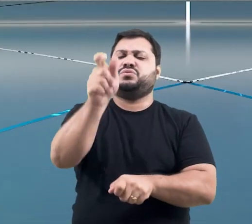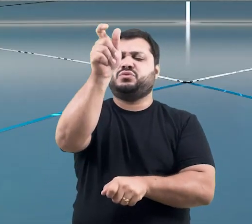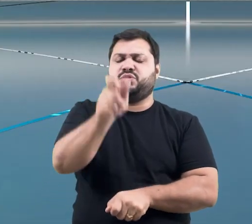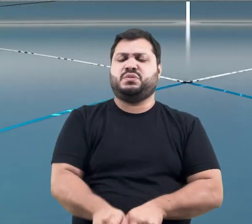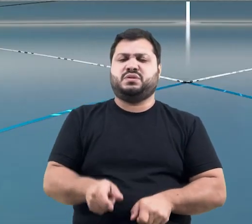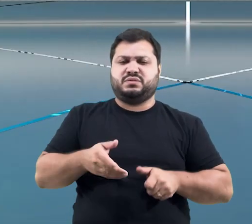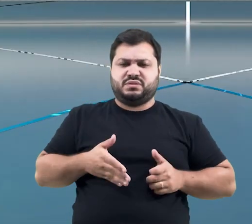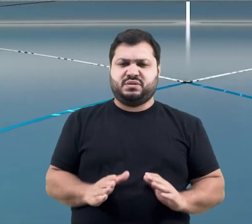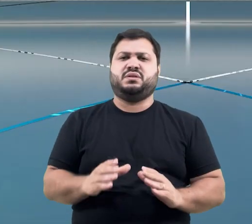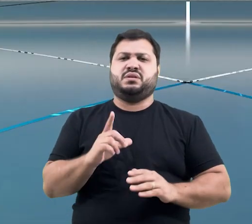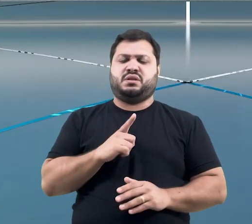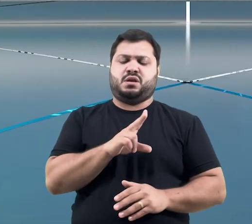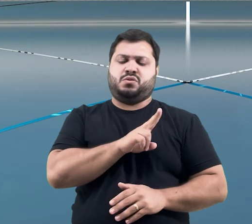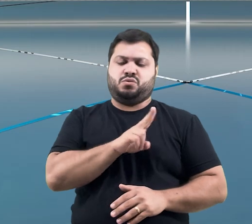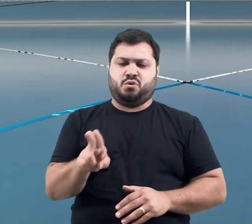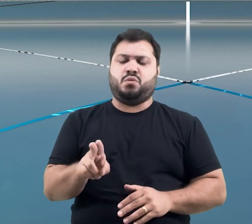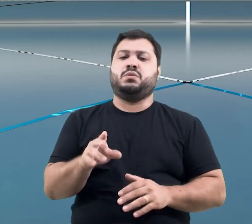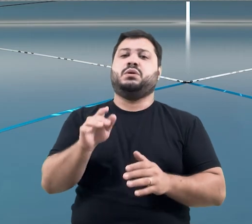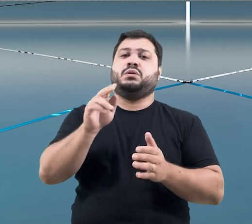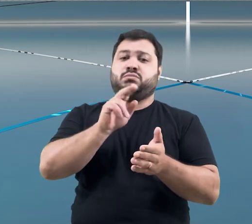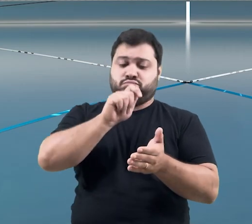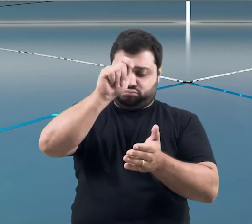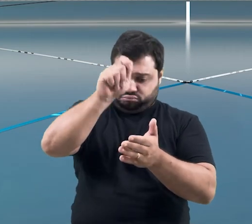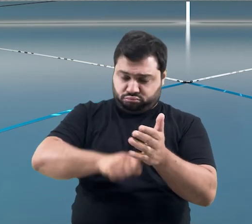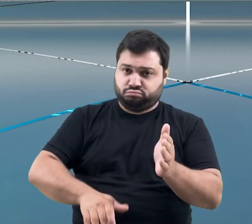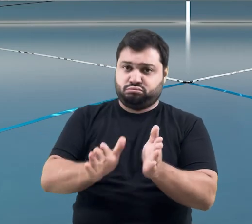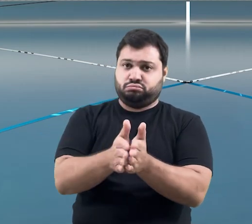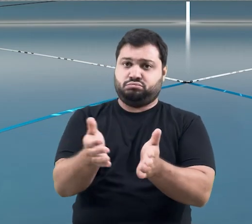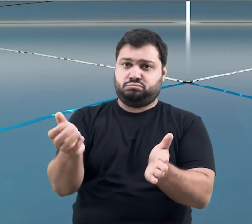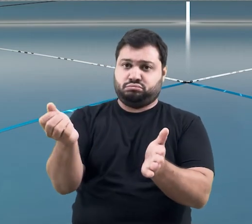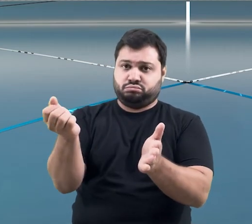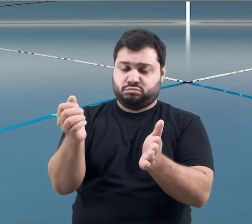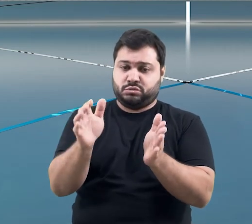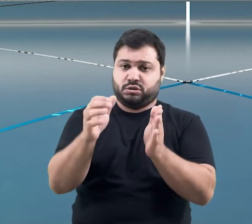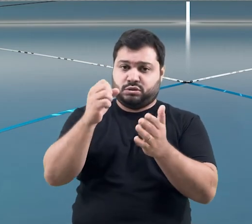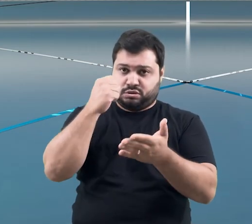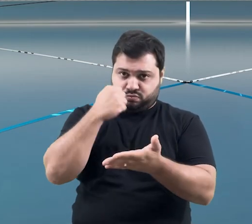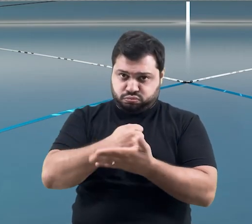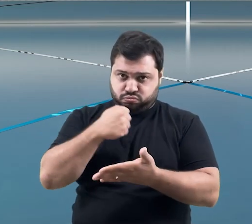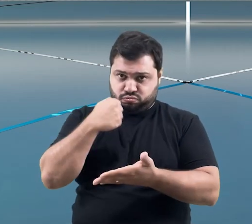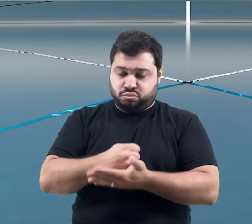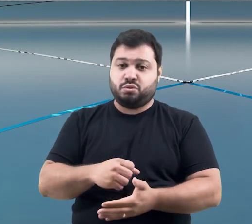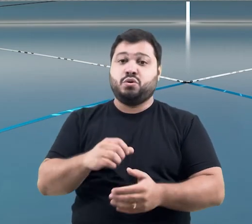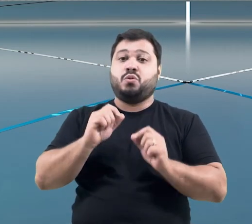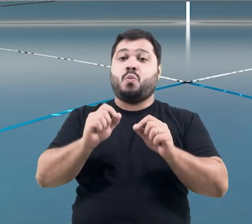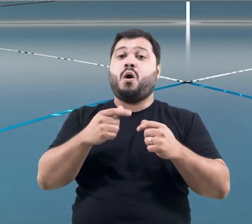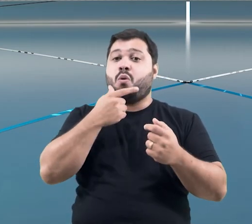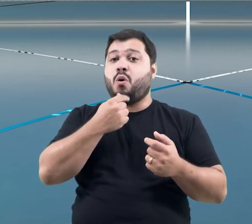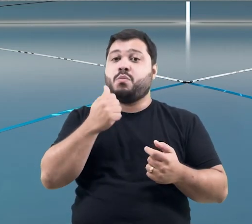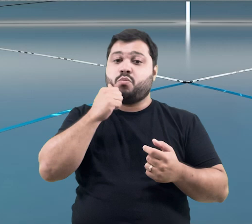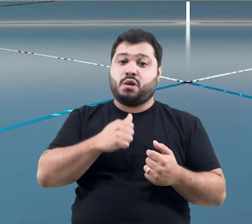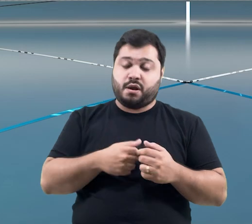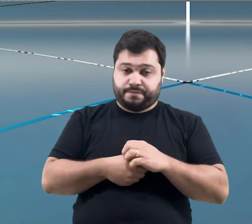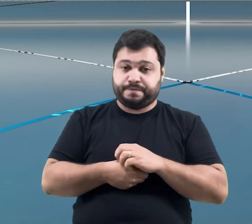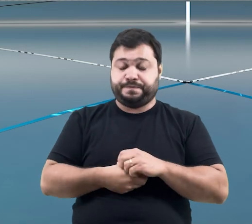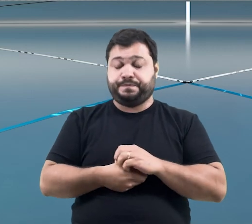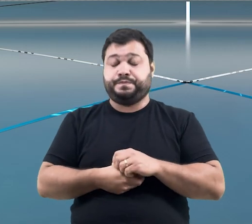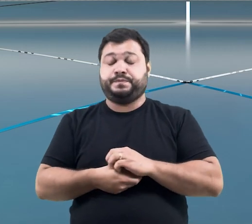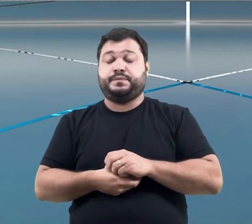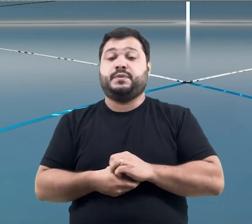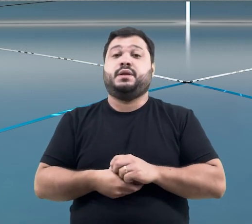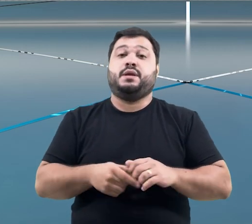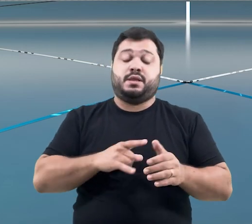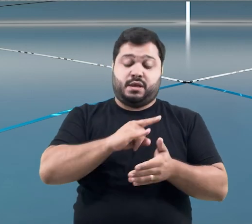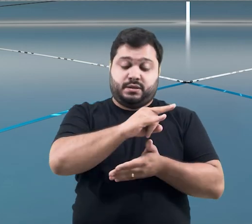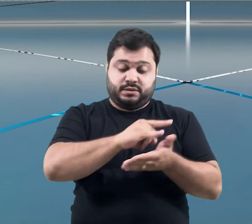Todo ser humano, ao nascer, recebe um nome, que é registrado em um cartório, levando em conta o sexo biológico do recém-nascido.